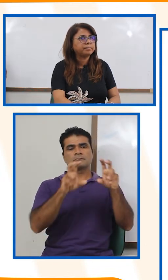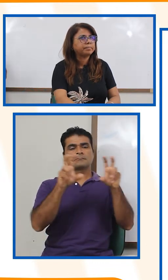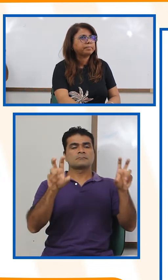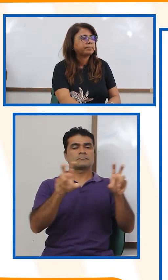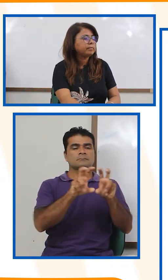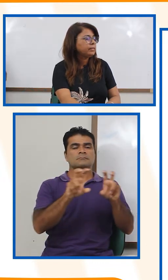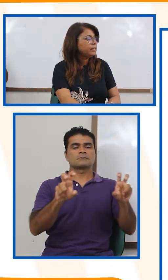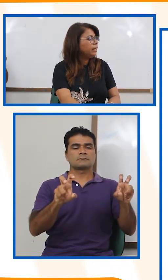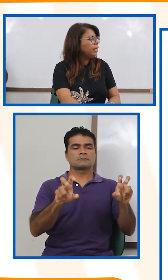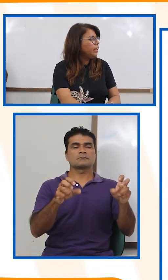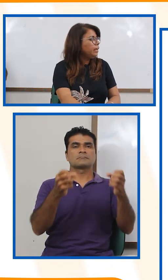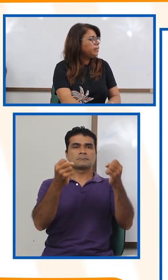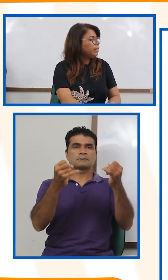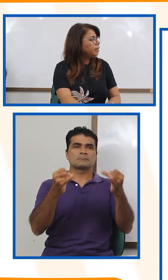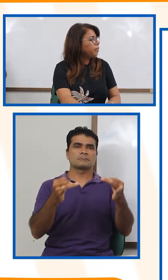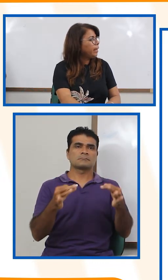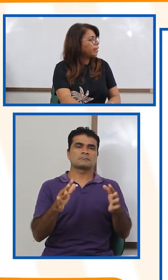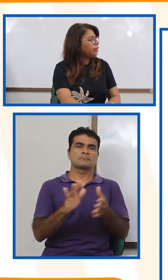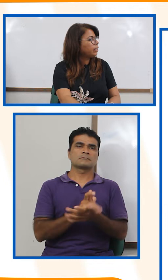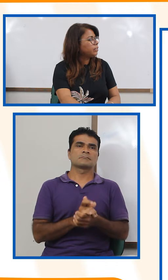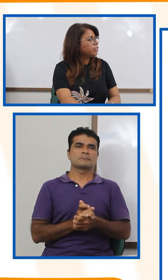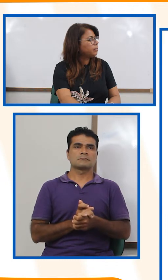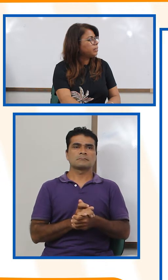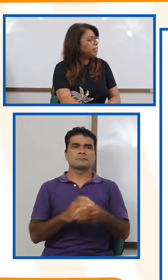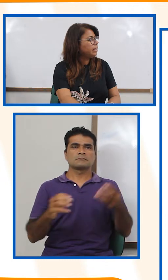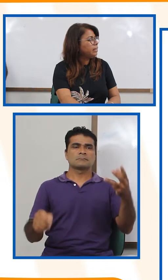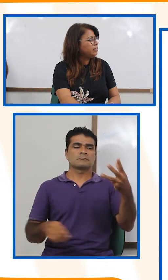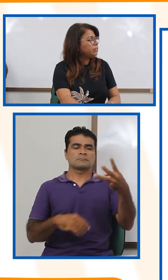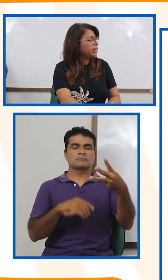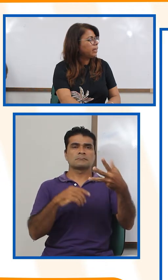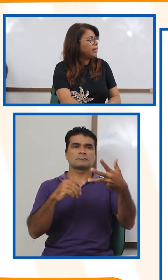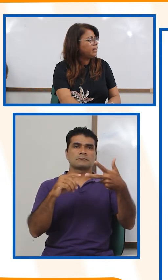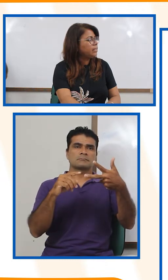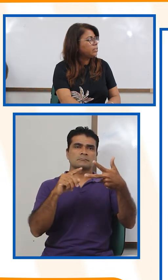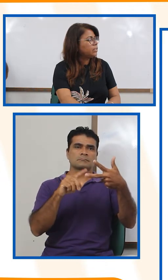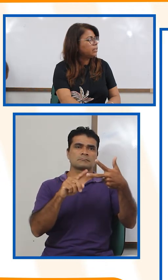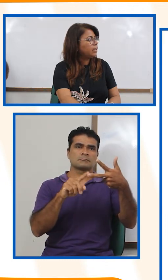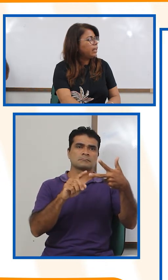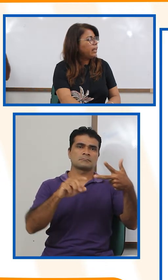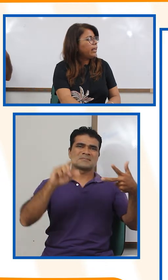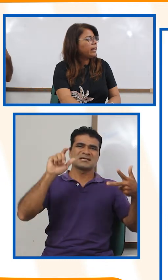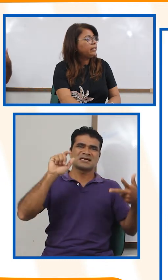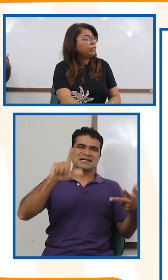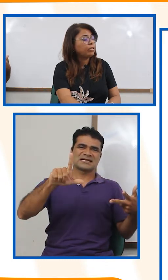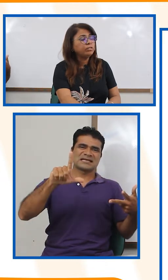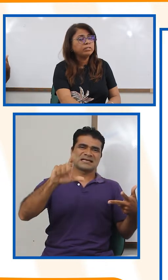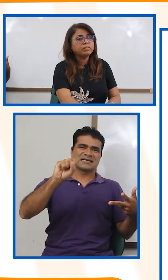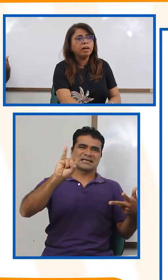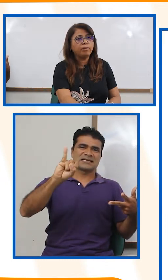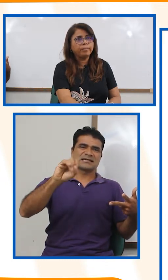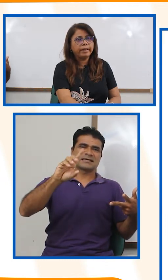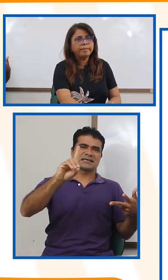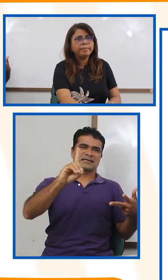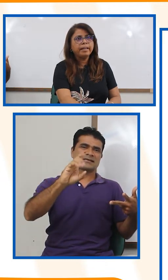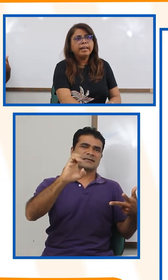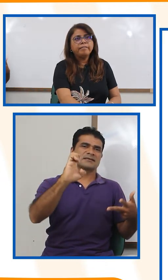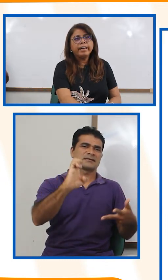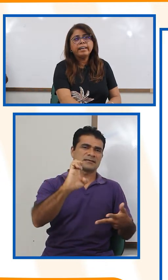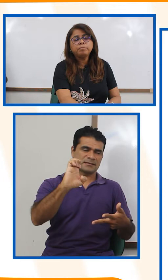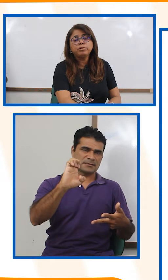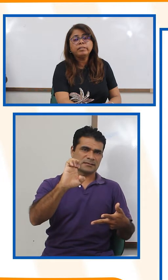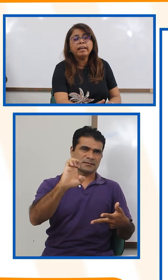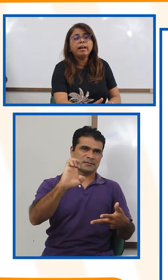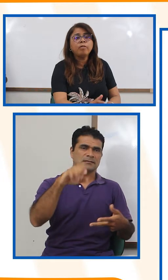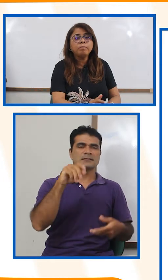notícia. E tem também aqui o que a gente chama de lead. O que é lead? É a introdução, né?